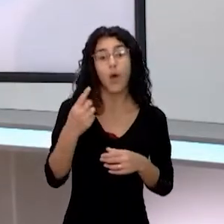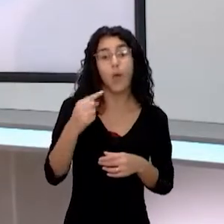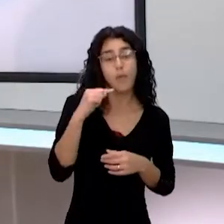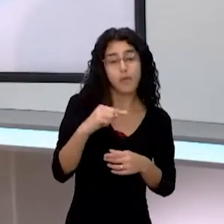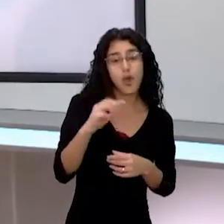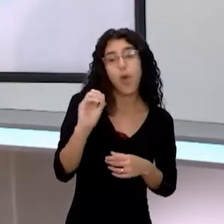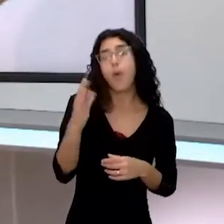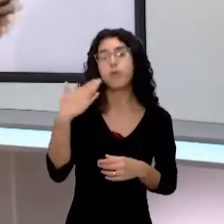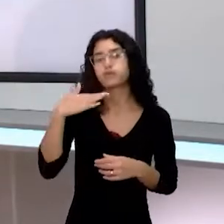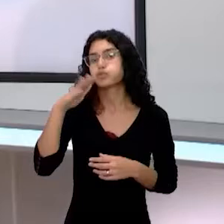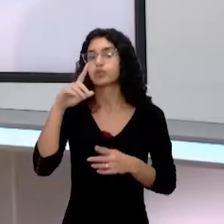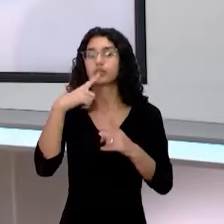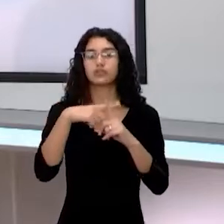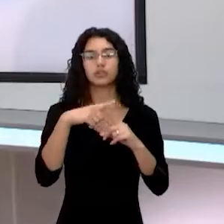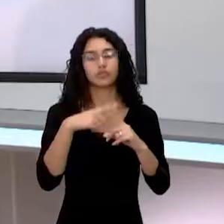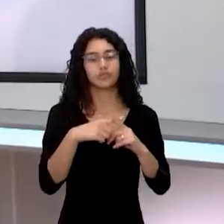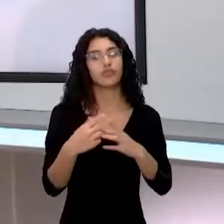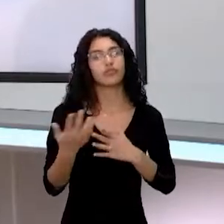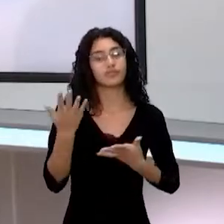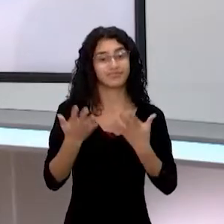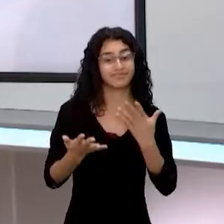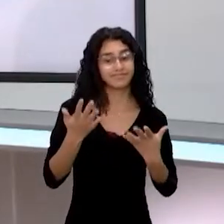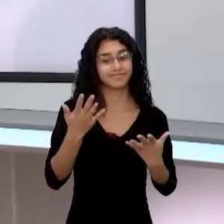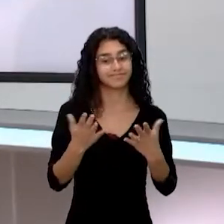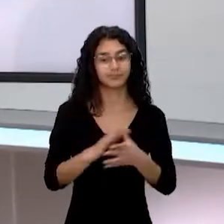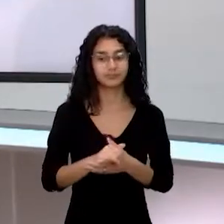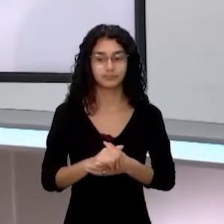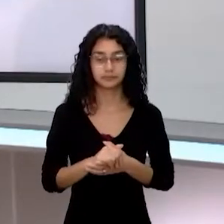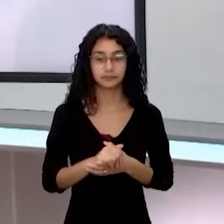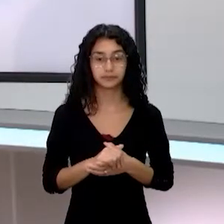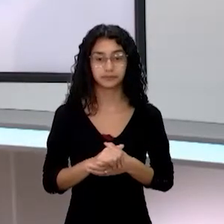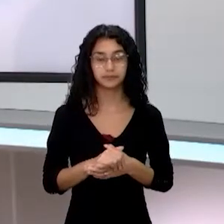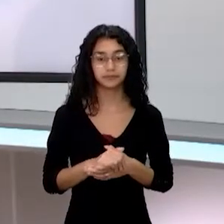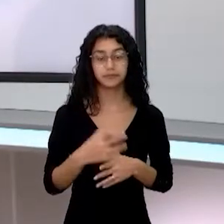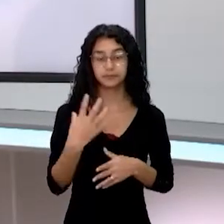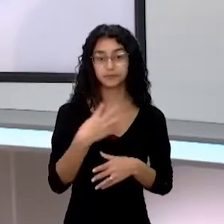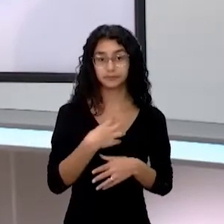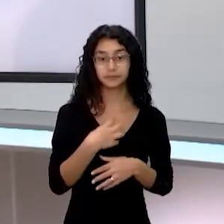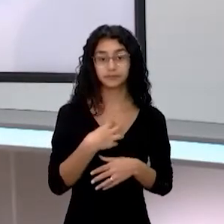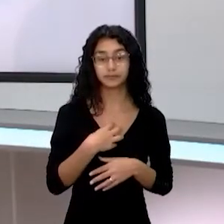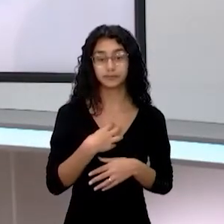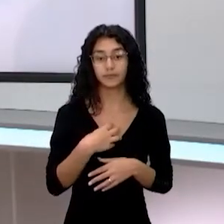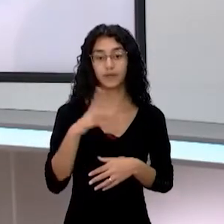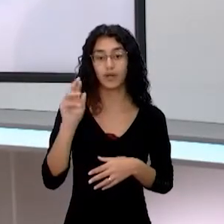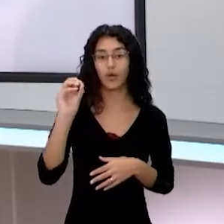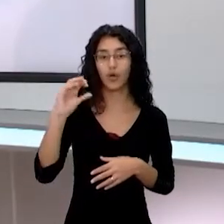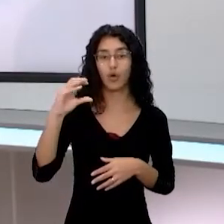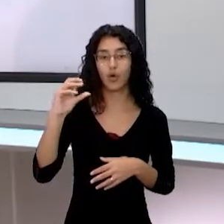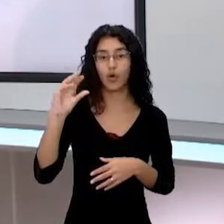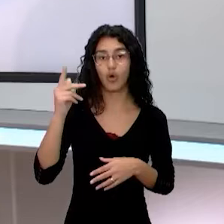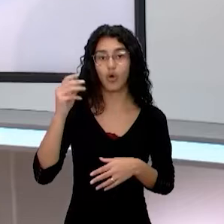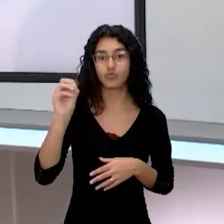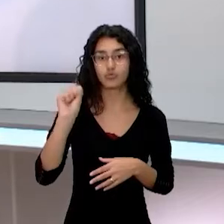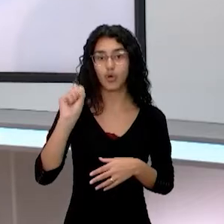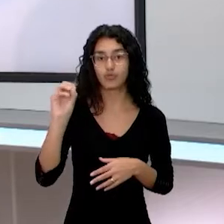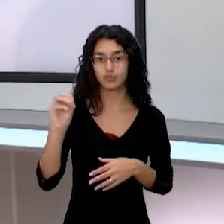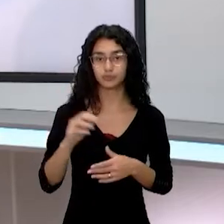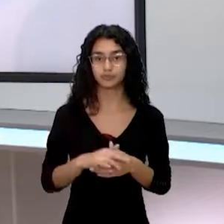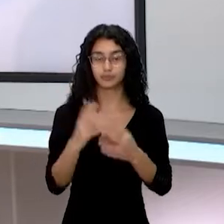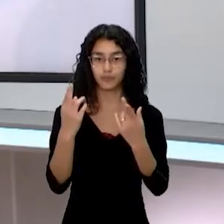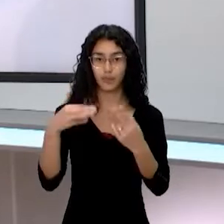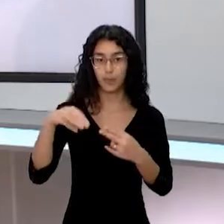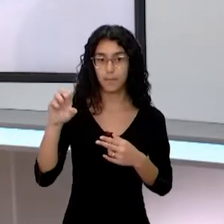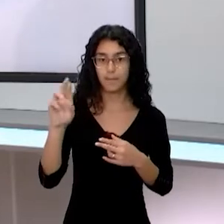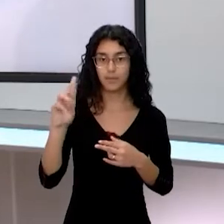muito positiva também, né? Aí tem o extremo, né? No caso. Que é igual a questão dos planetas rochosos. No caso de Mercúrio, ou ele é